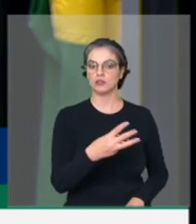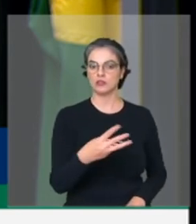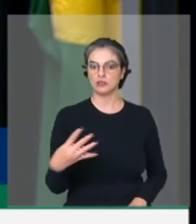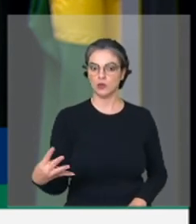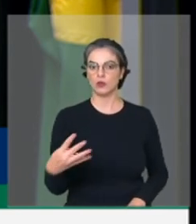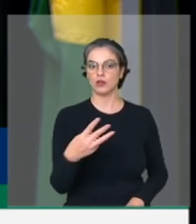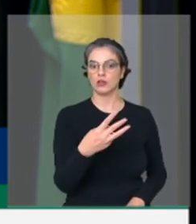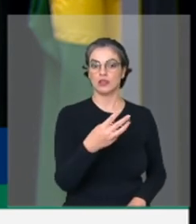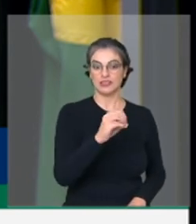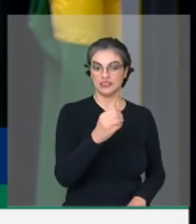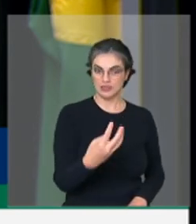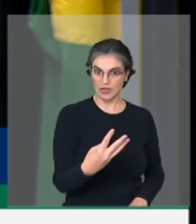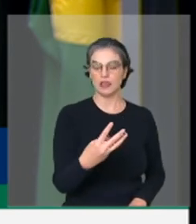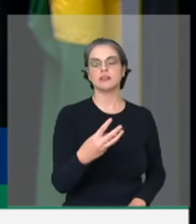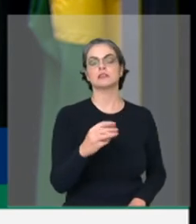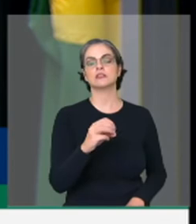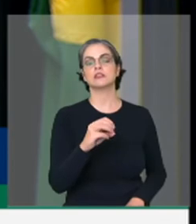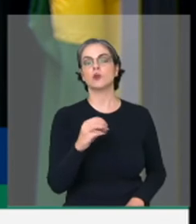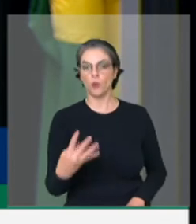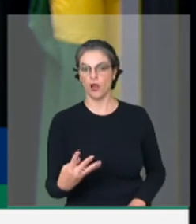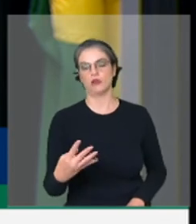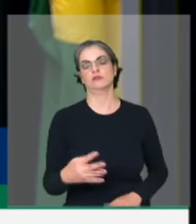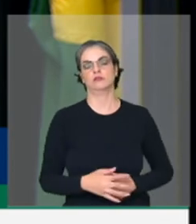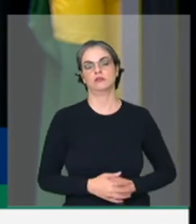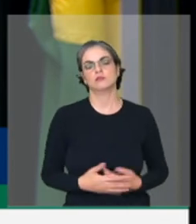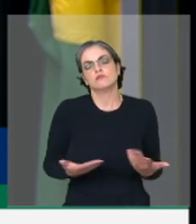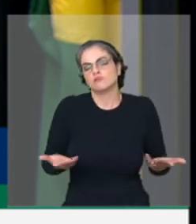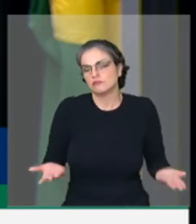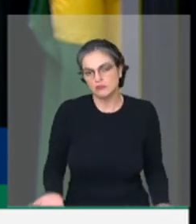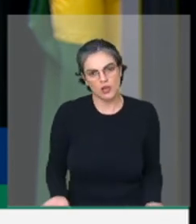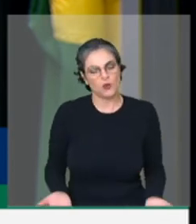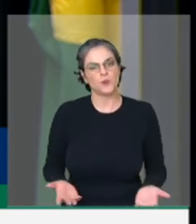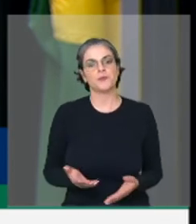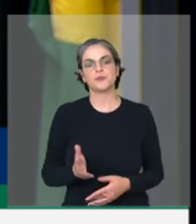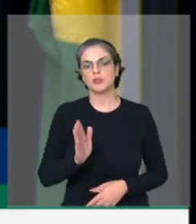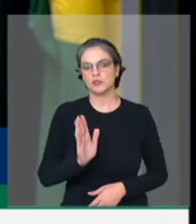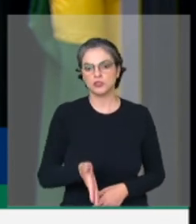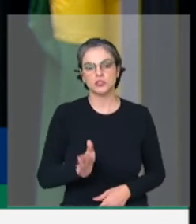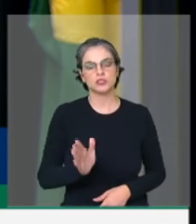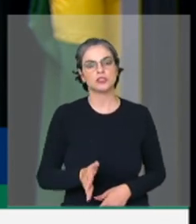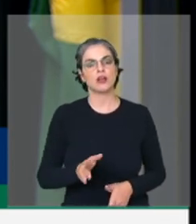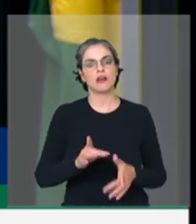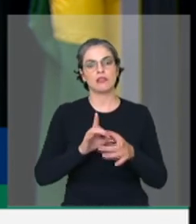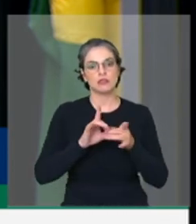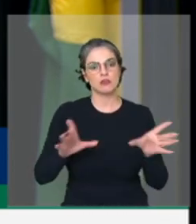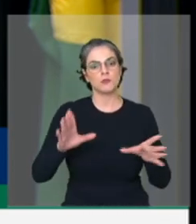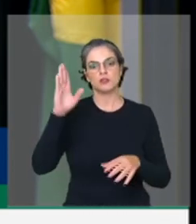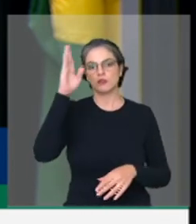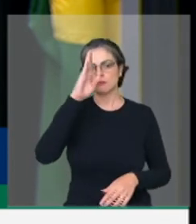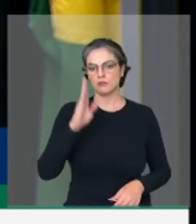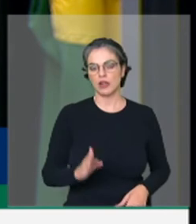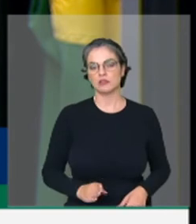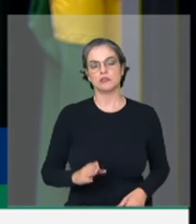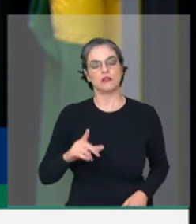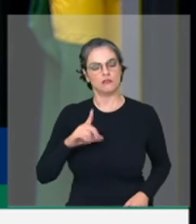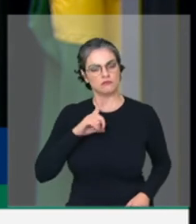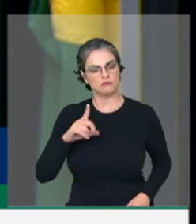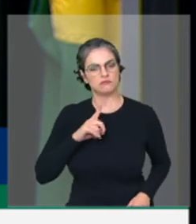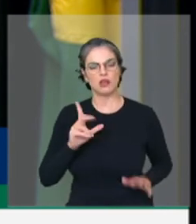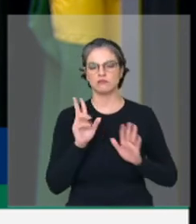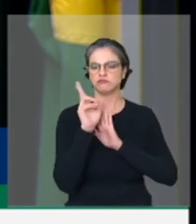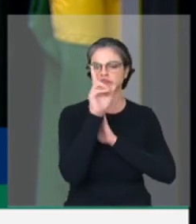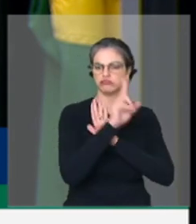34, 3 e 4. E, portanto, dispôs o regime democrático brasileiro de recursos